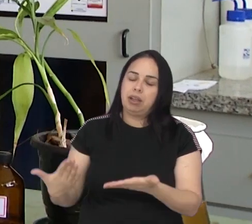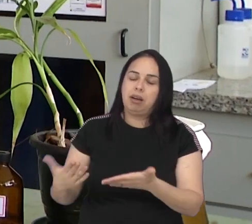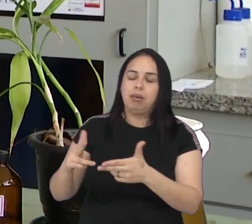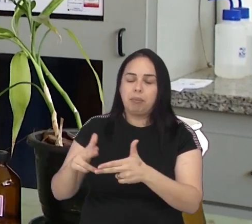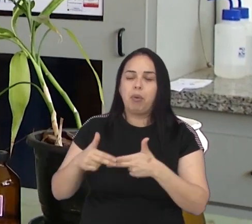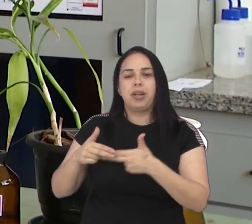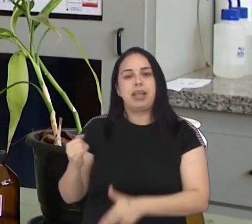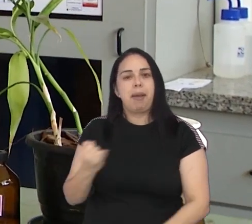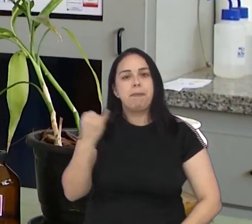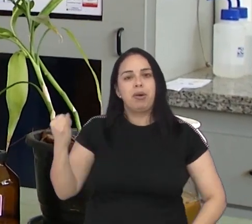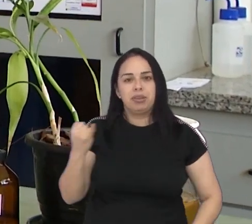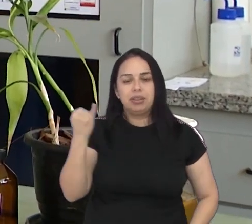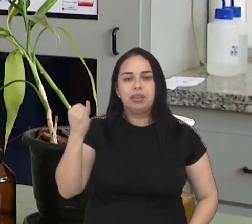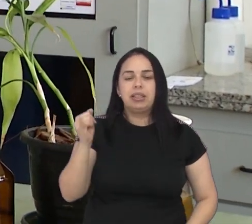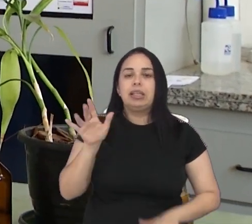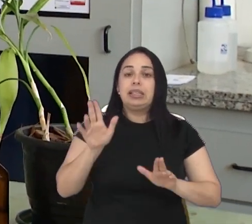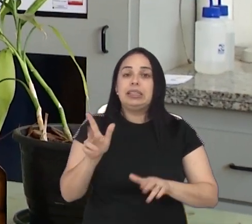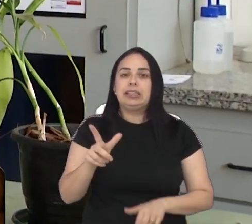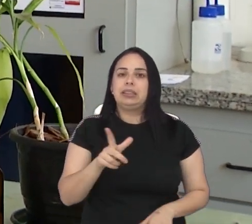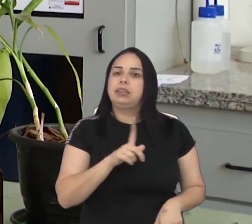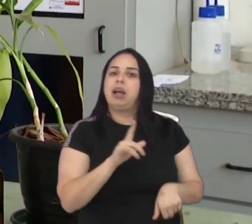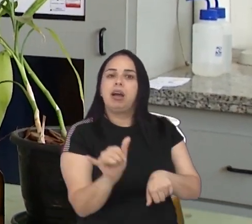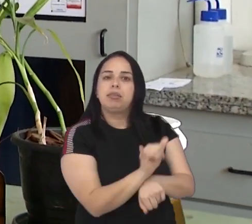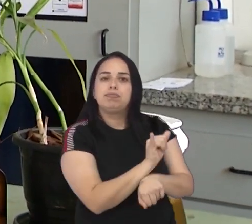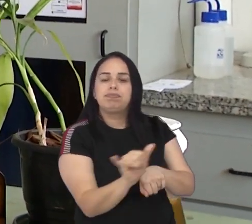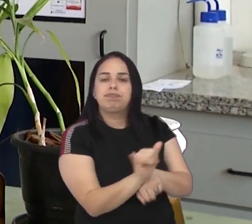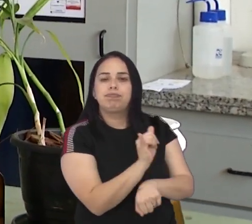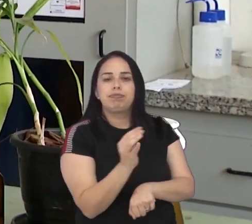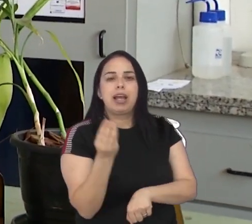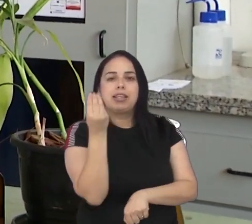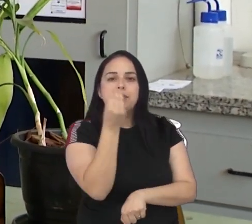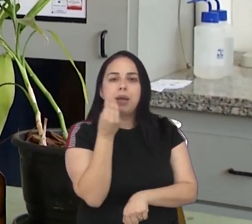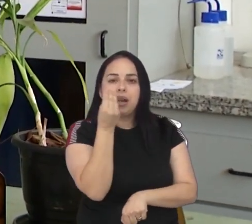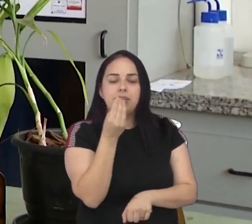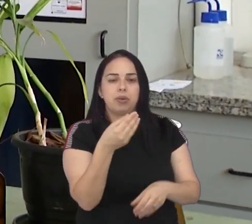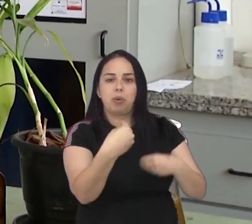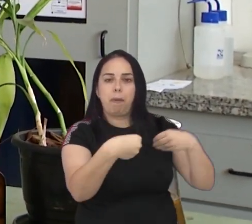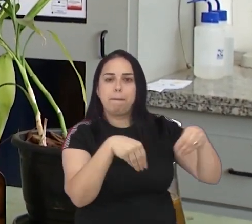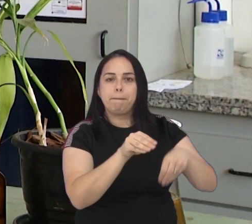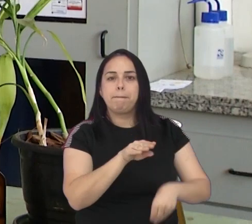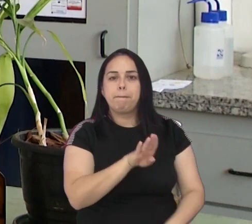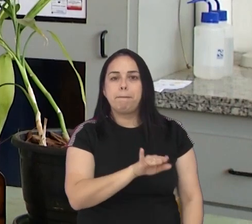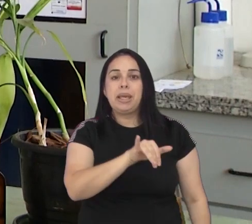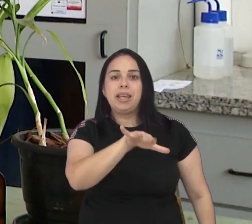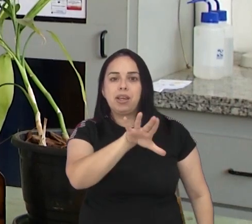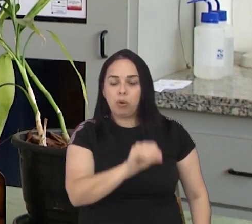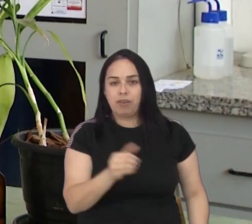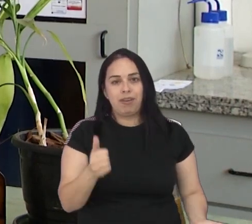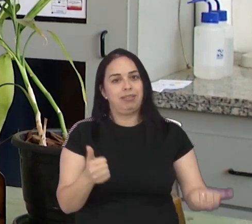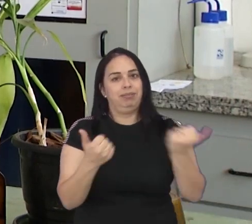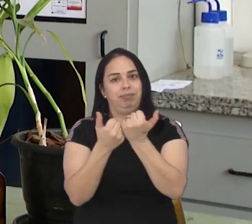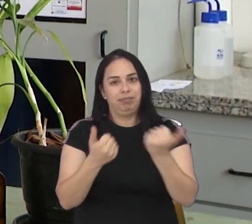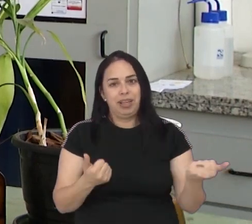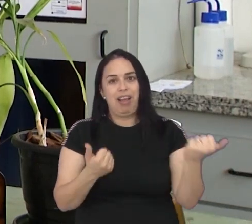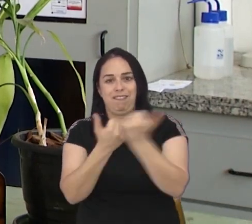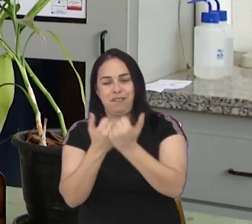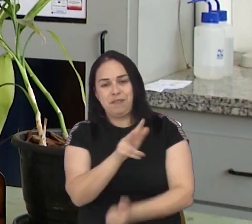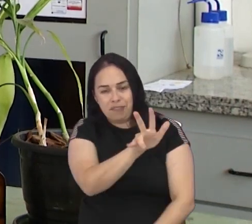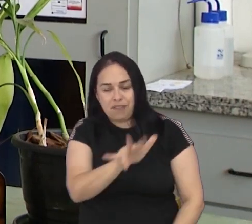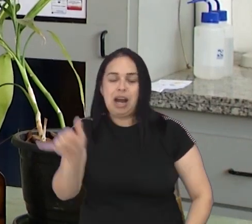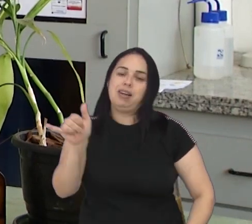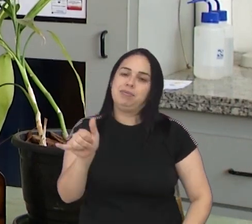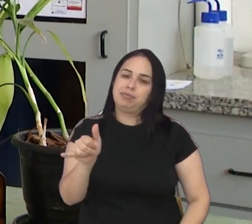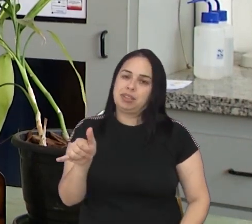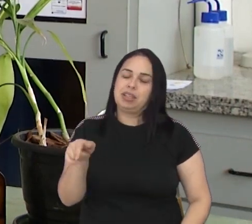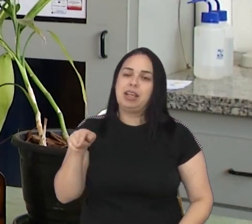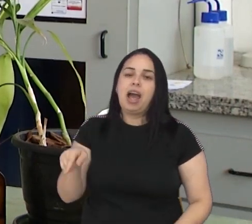Né? Então, é muito importante, nós temos alternativas tecnológicas, né, como o bioplástico, que vão